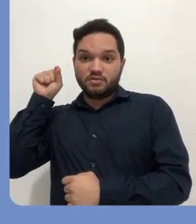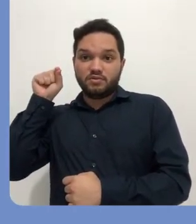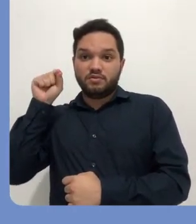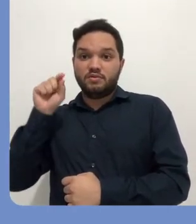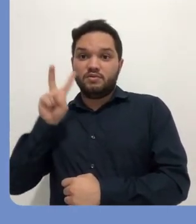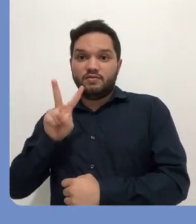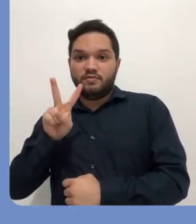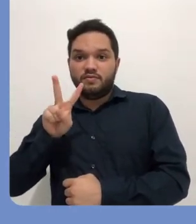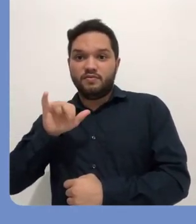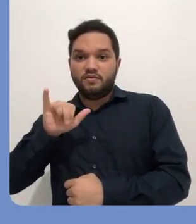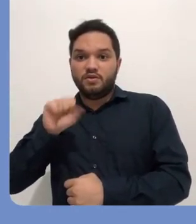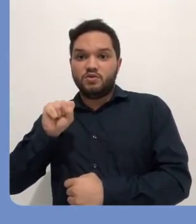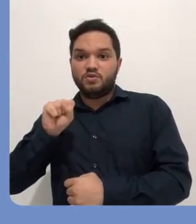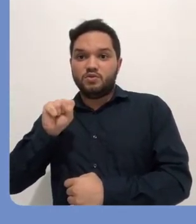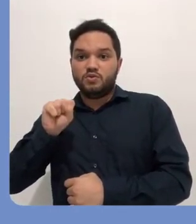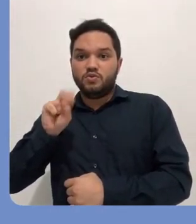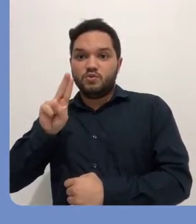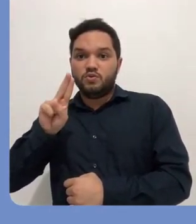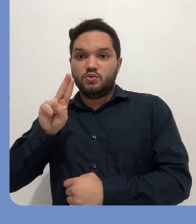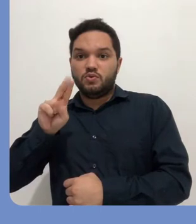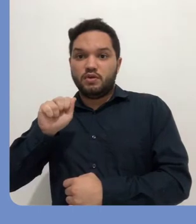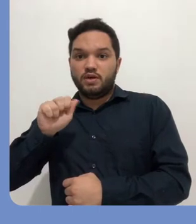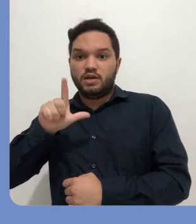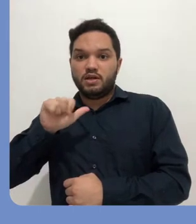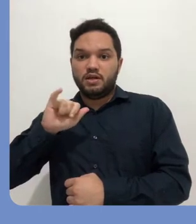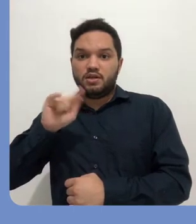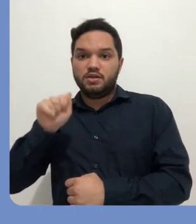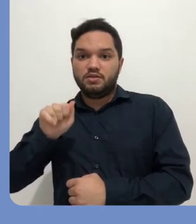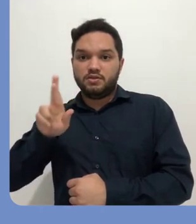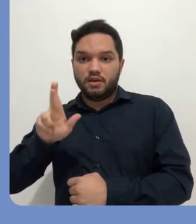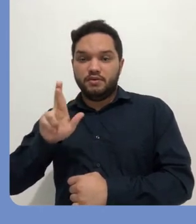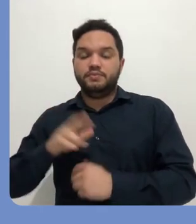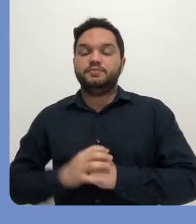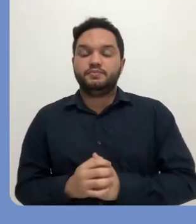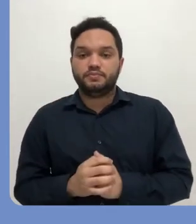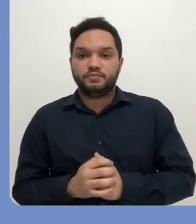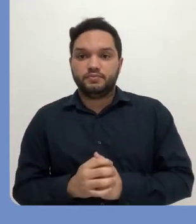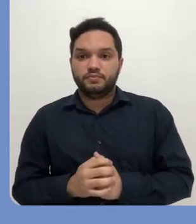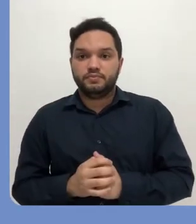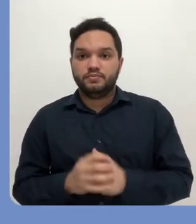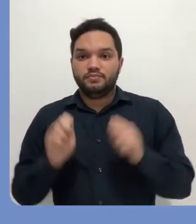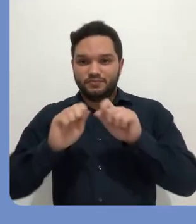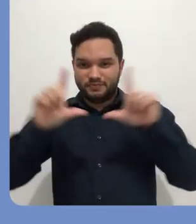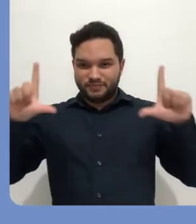direito, você seleciona Visualizar.